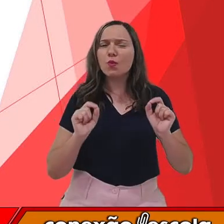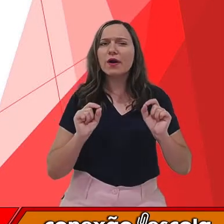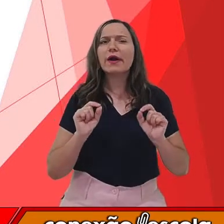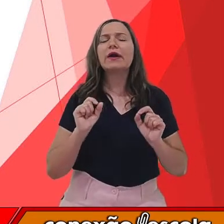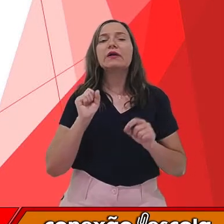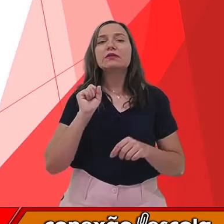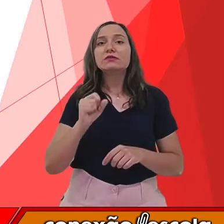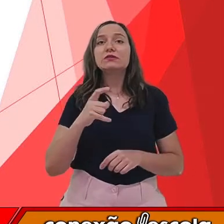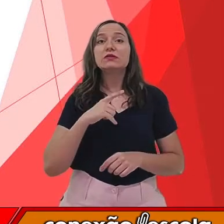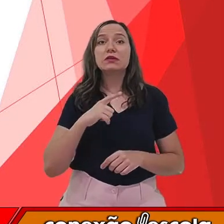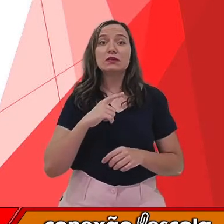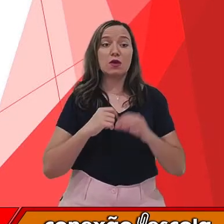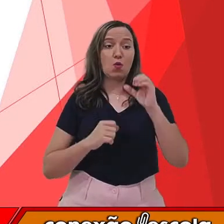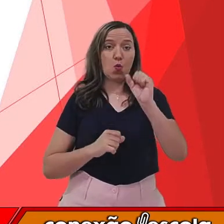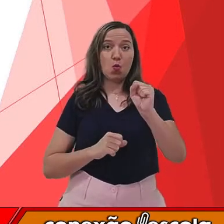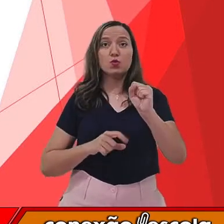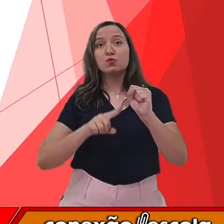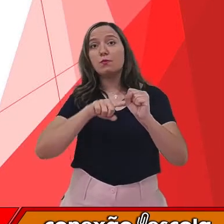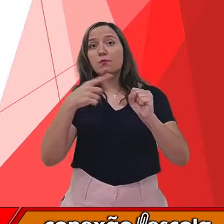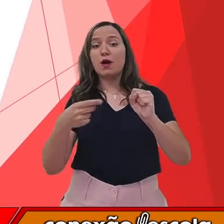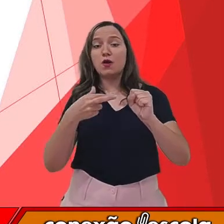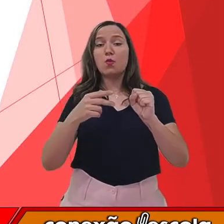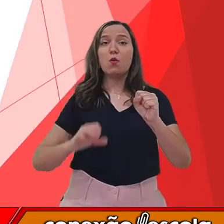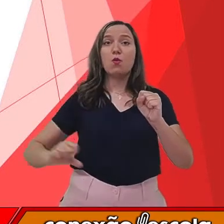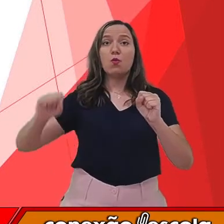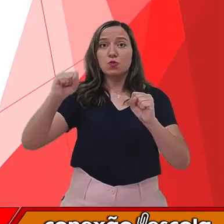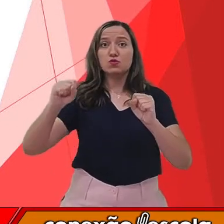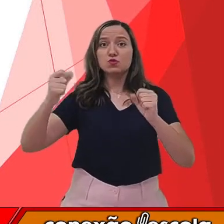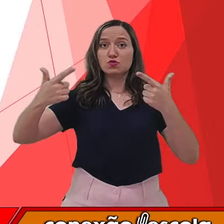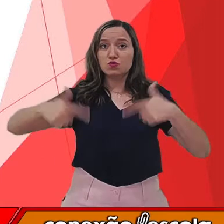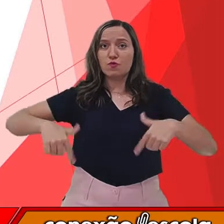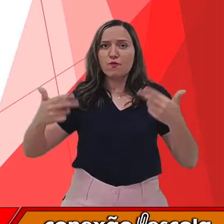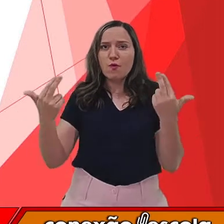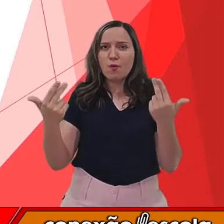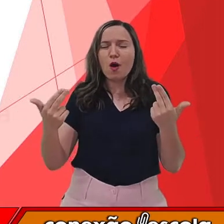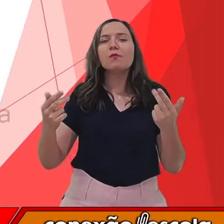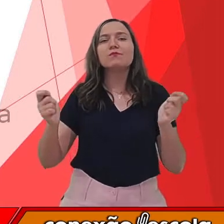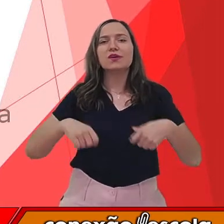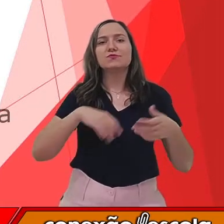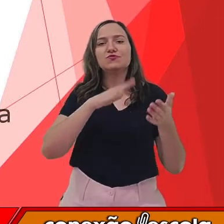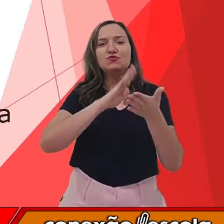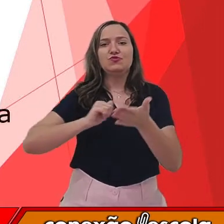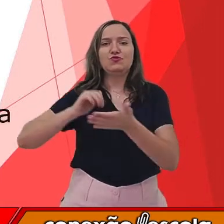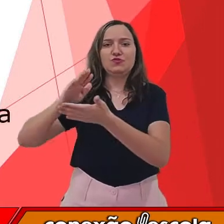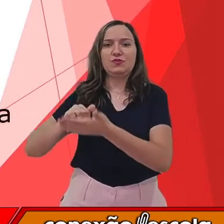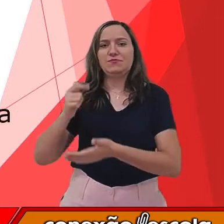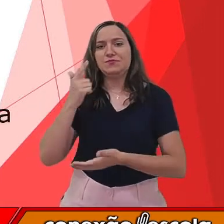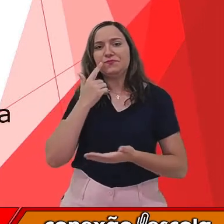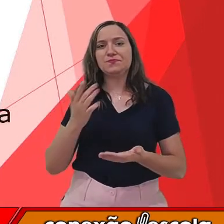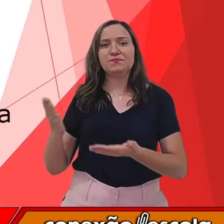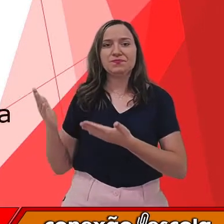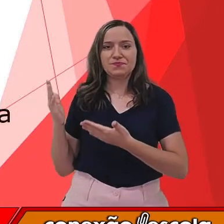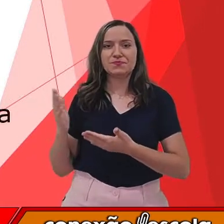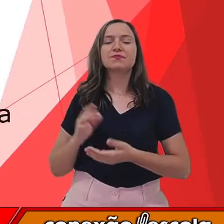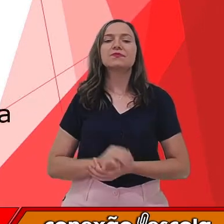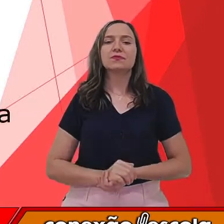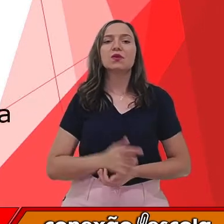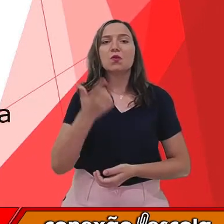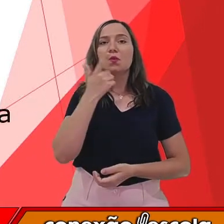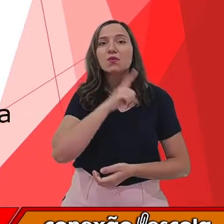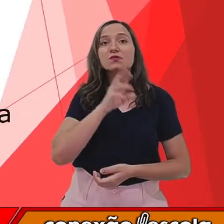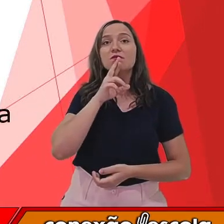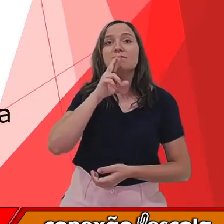oito em cada membro da minha igualdade eu vou ter que x = 8 Portanto o conjunto solução desta equação